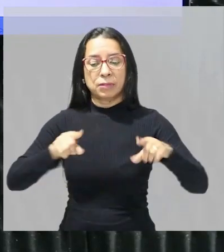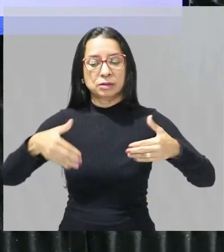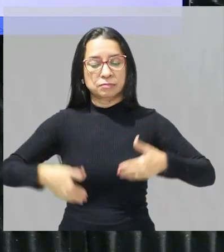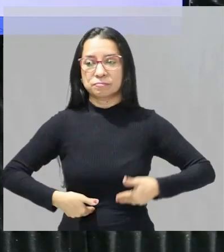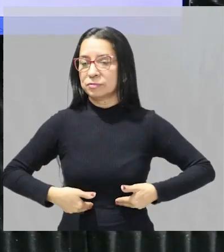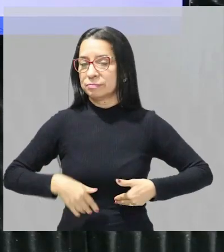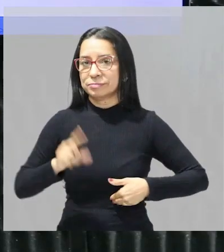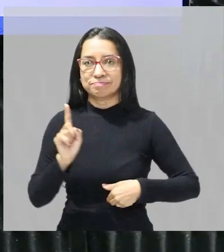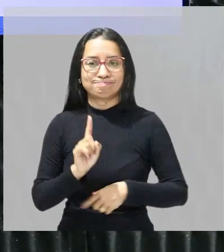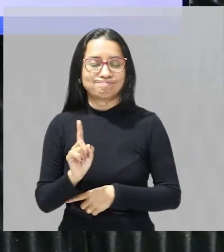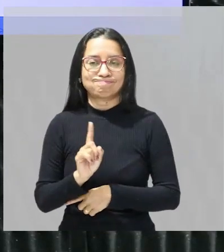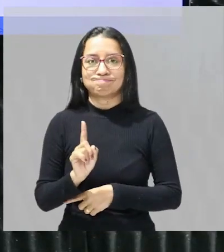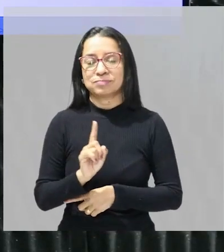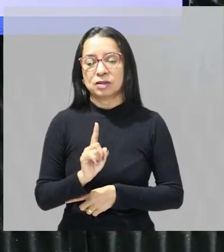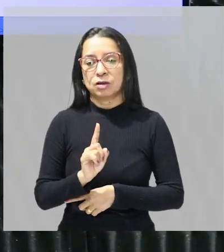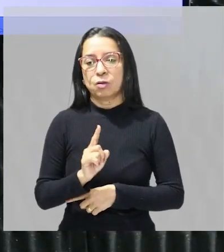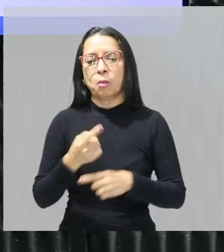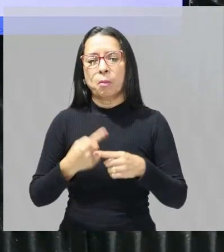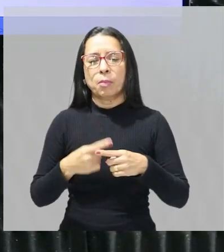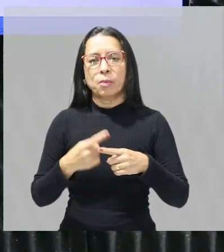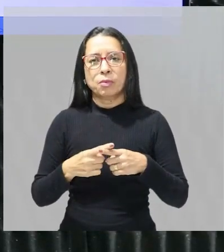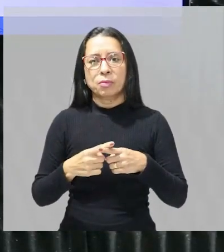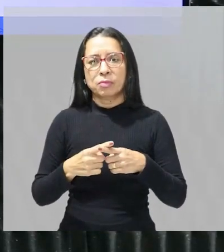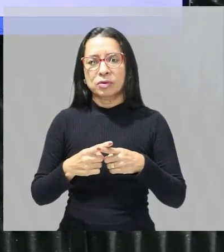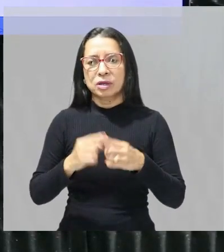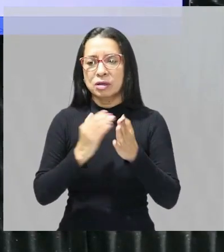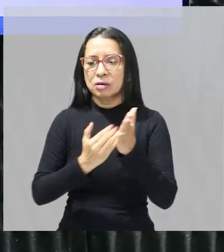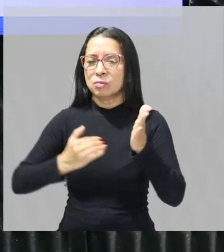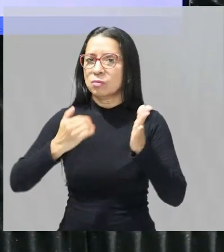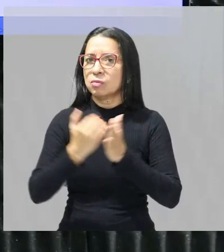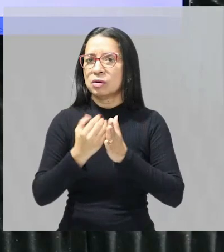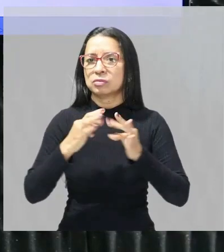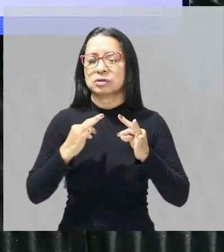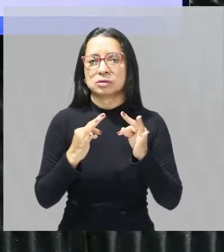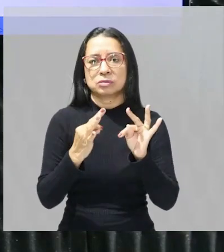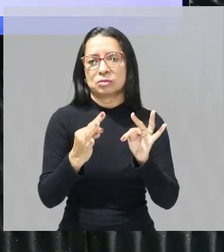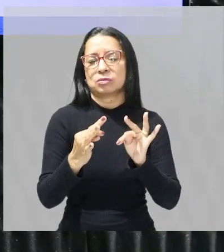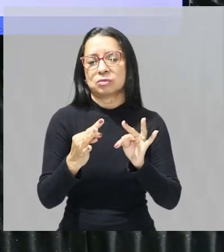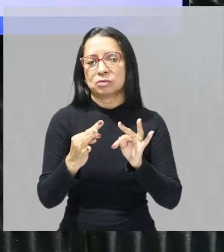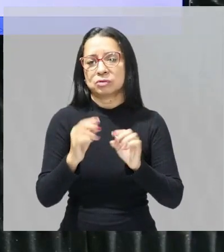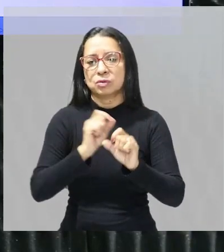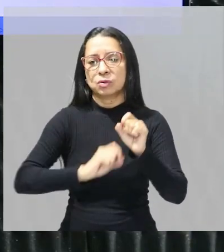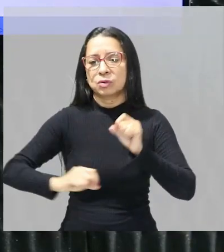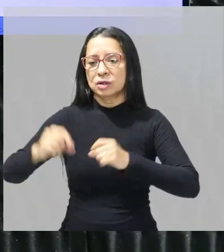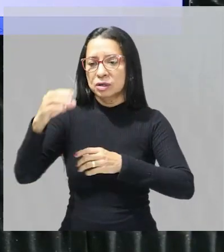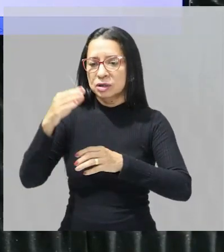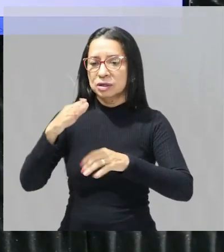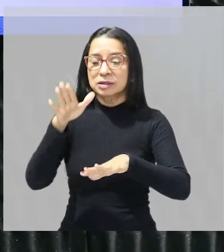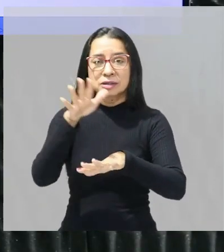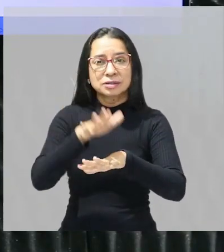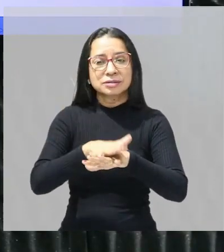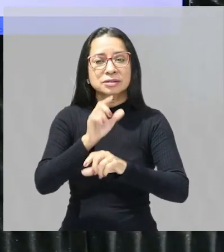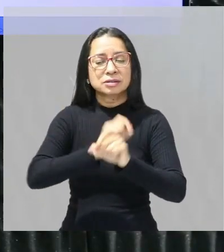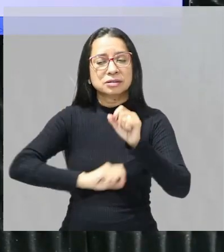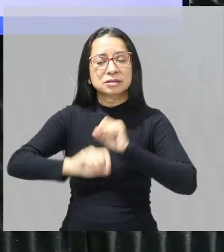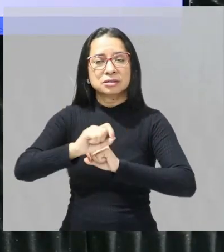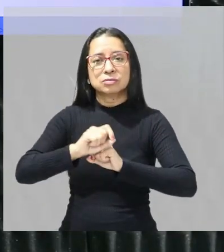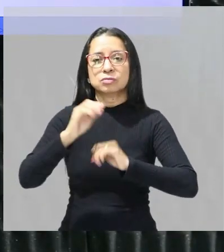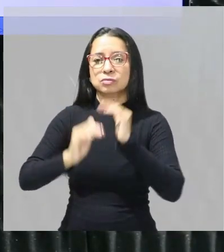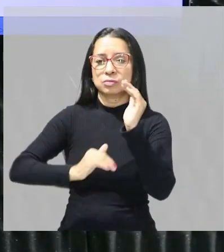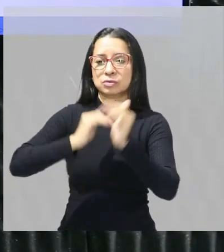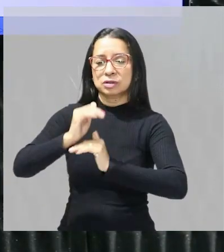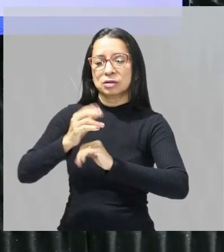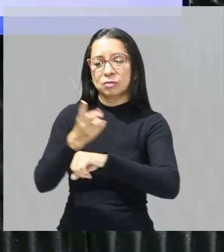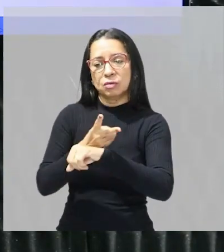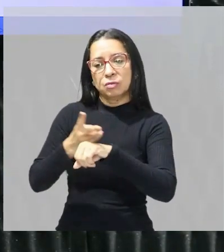com o alto investimento tecnológico e financeiro que a Revolução Verde exige, aqueles que se inseriram nesse processo começaram a buscar a lógica do